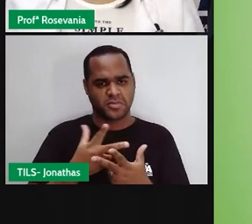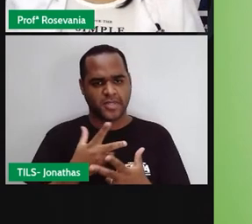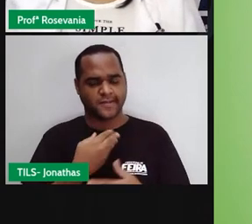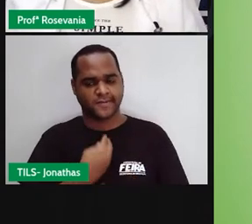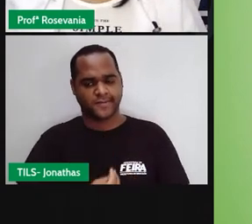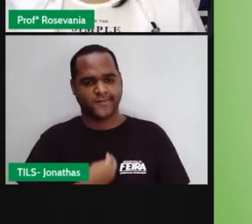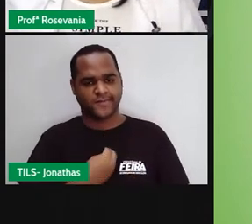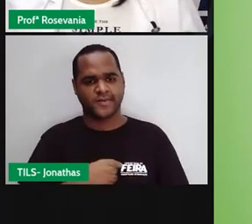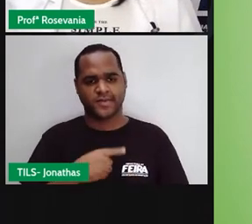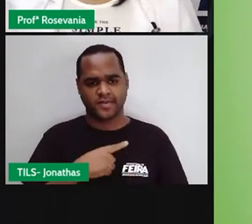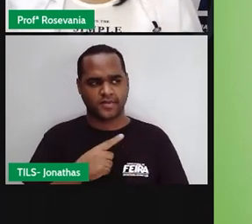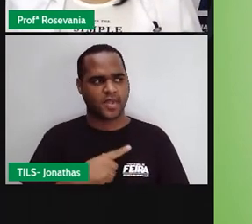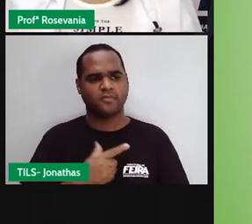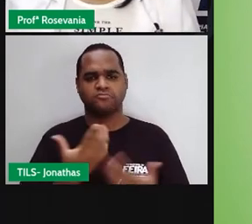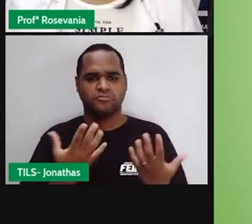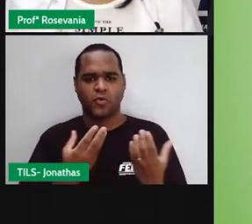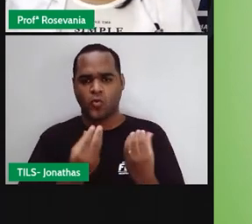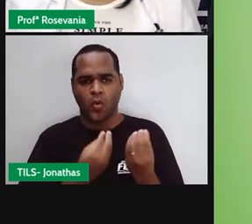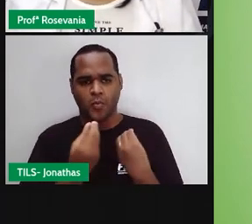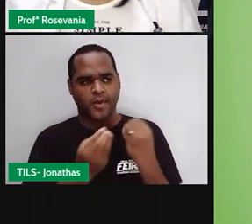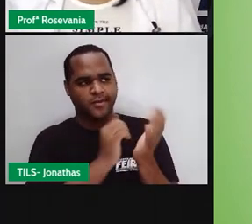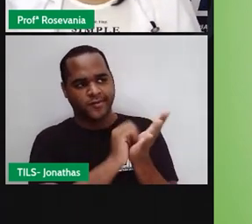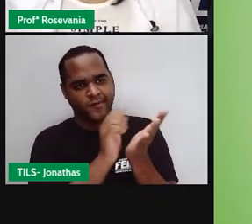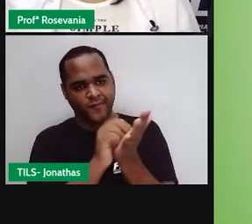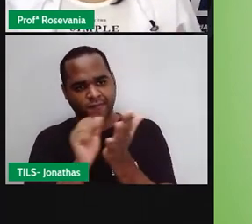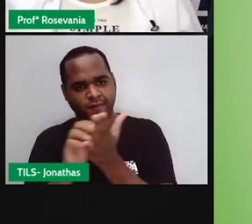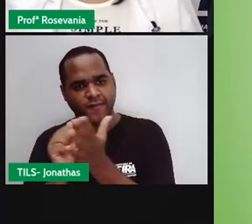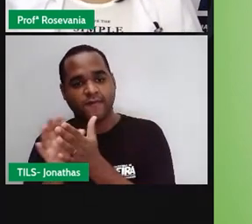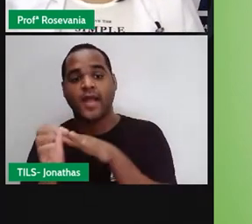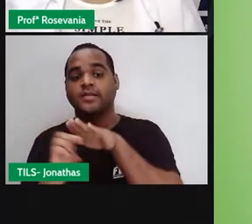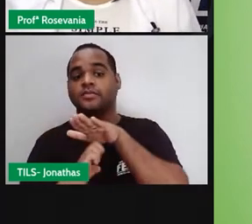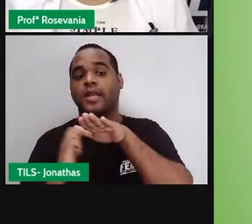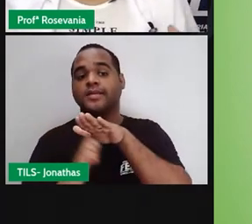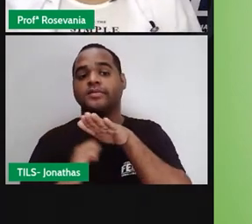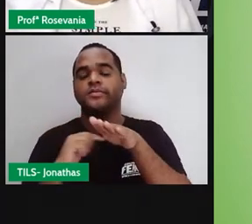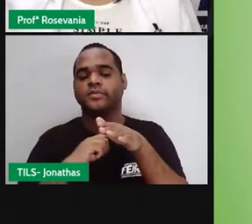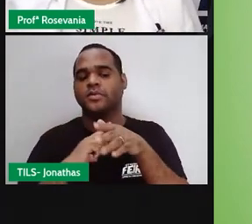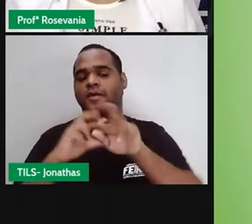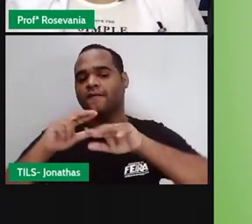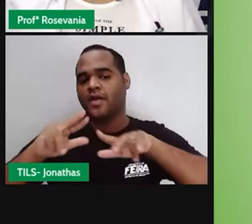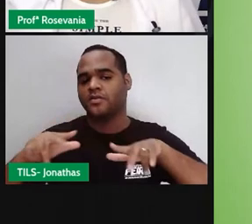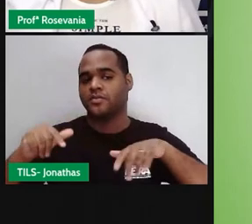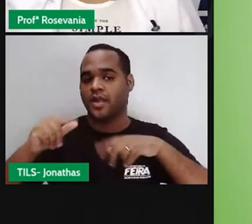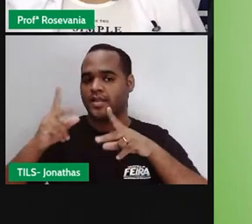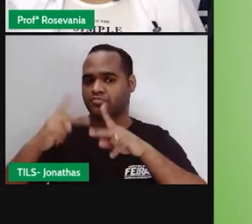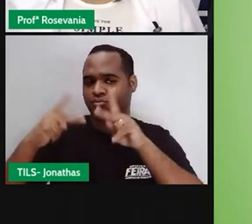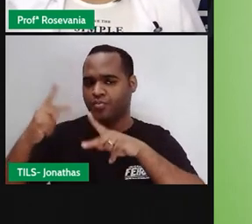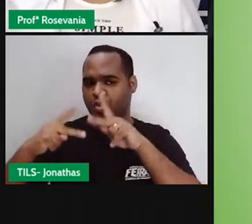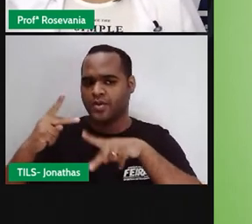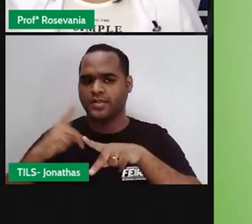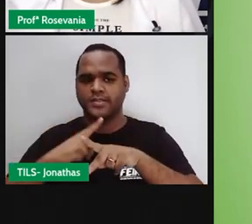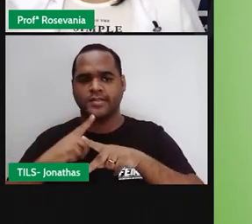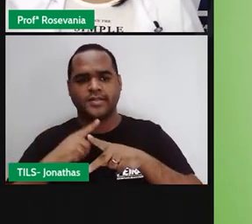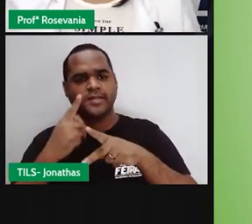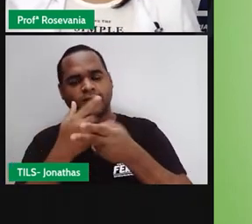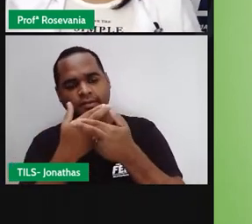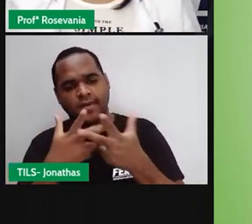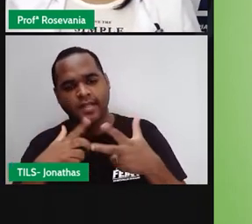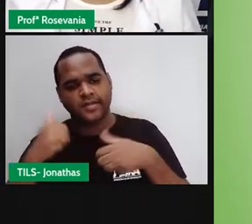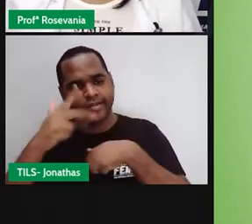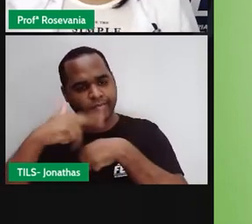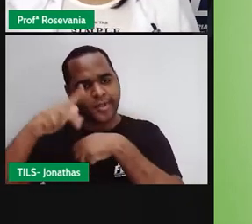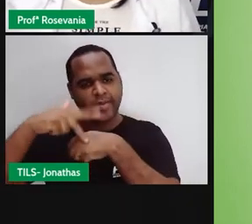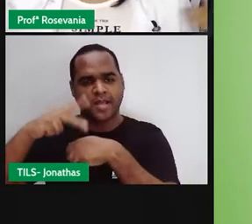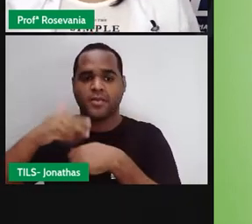tendo uma redução com a saída dessas empresas, em virtude de todas essas políticas que a gente tem aí, né, comerciais no nosso país, que